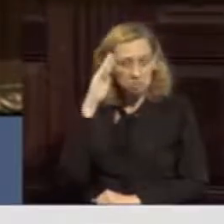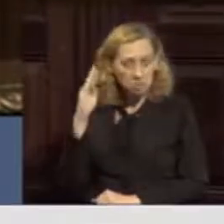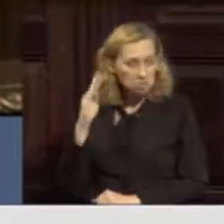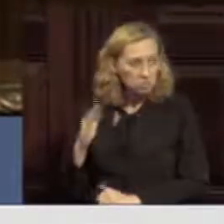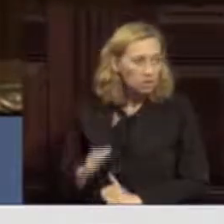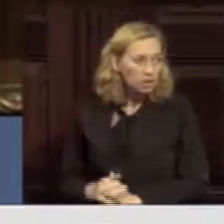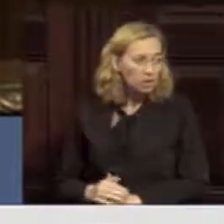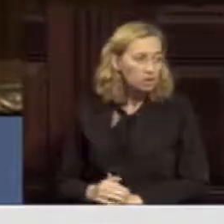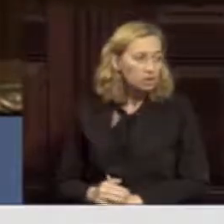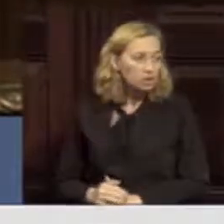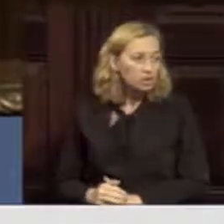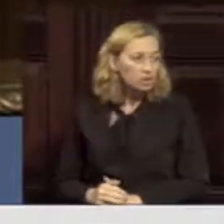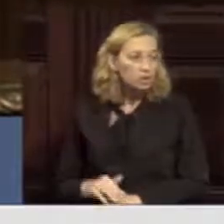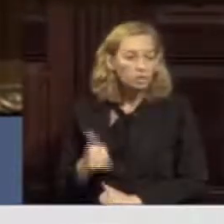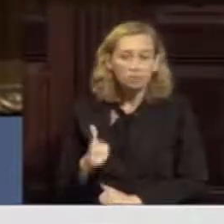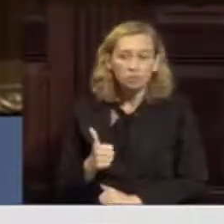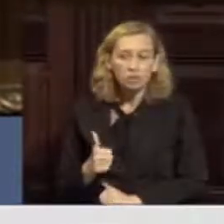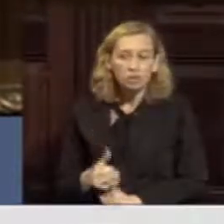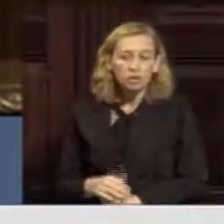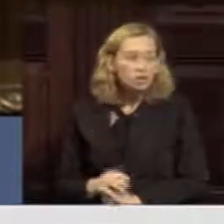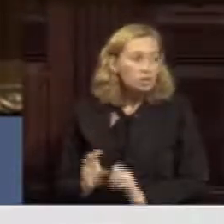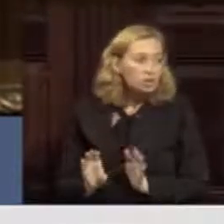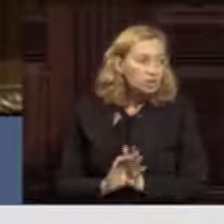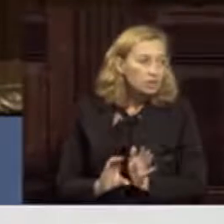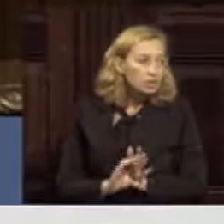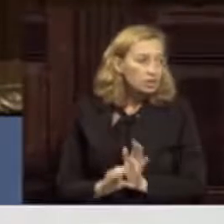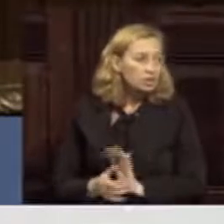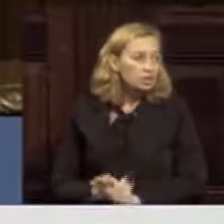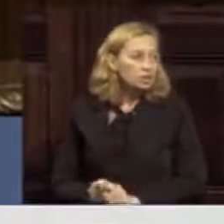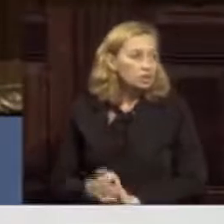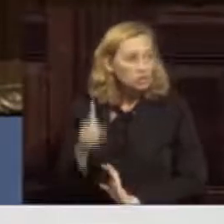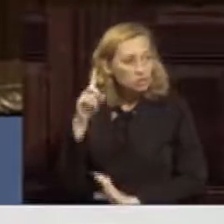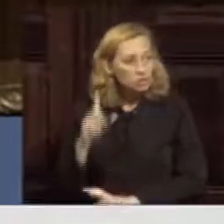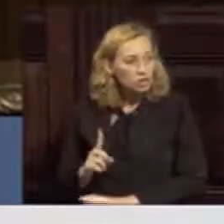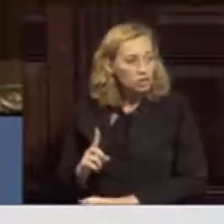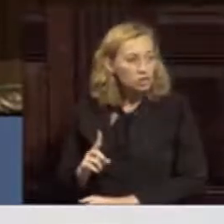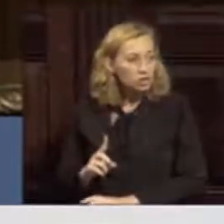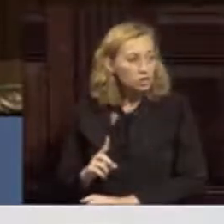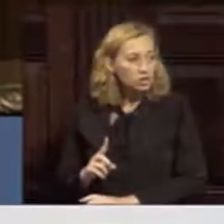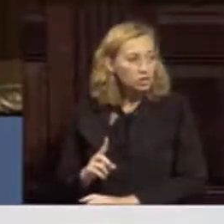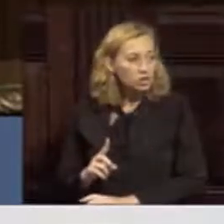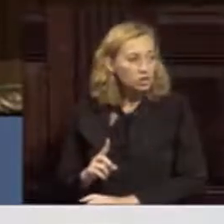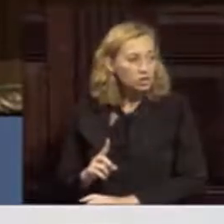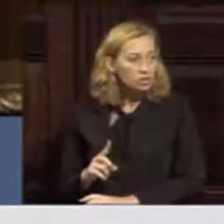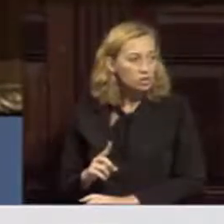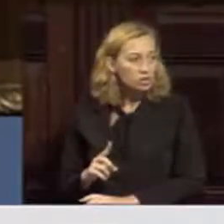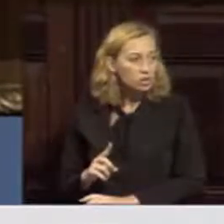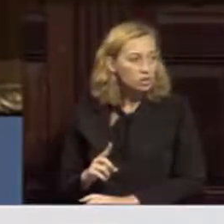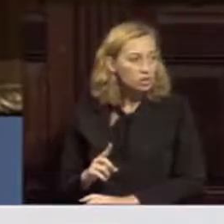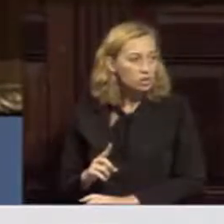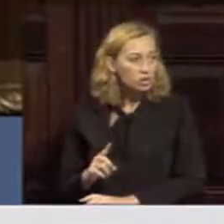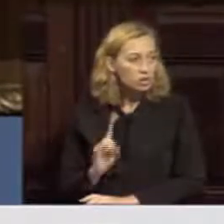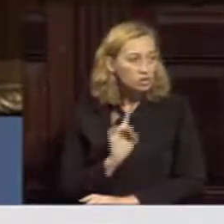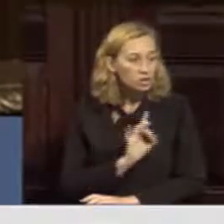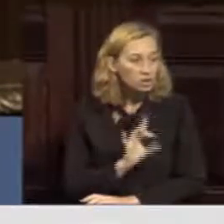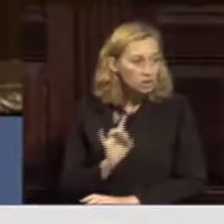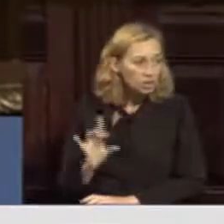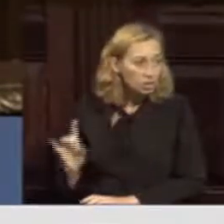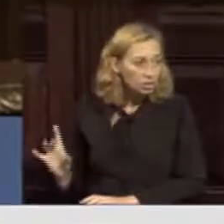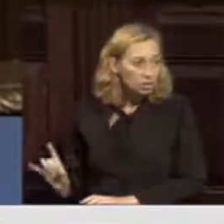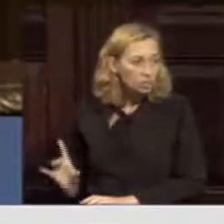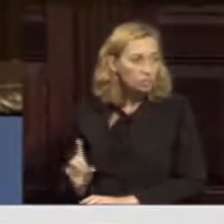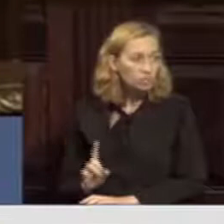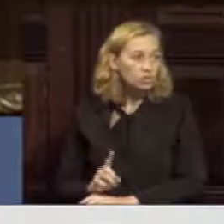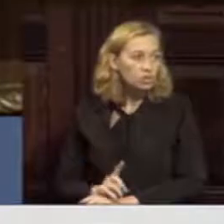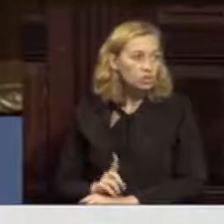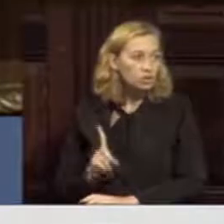desse título 2, o primeiro capítulo, intitula-se dos direitos e deveres individuais e coletivos. Tem artigos, como o